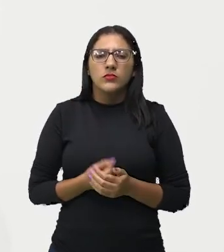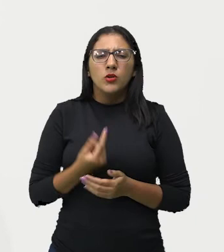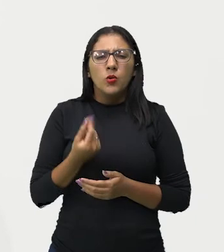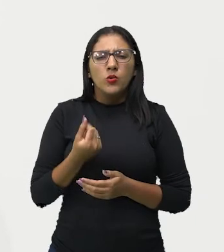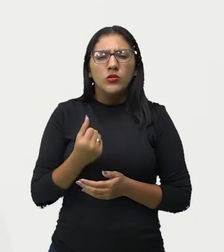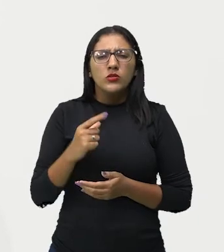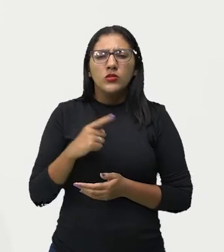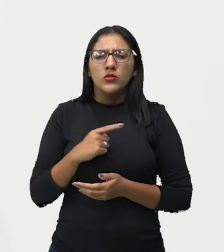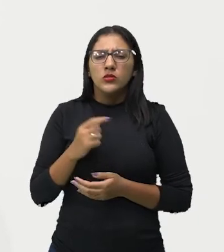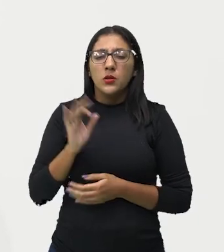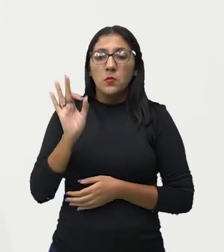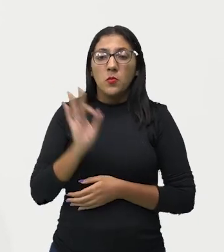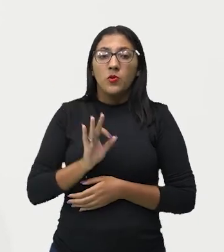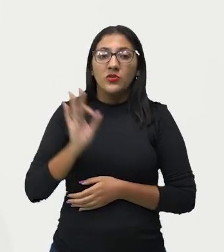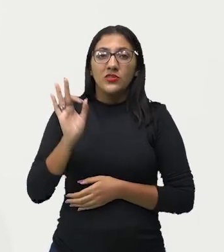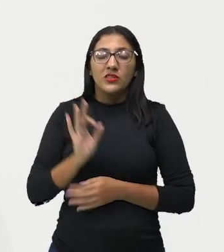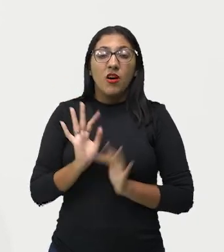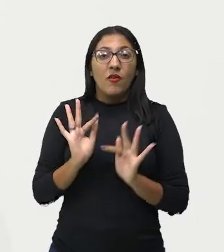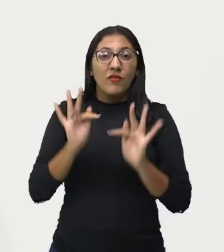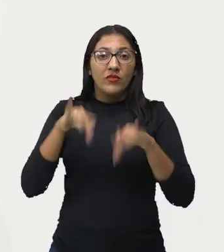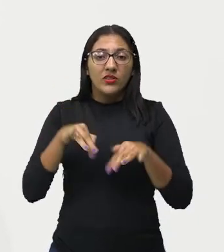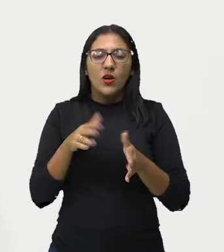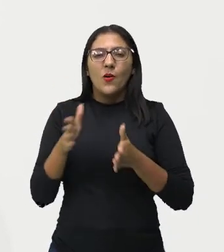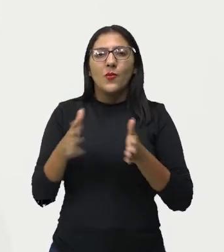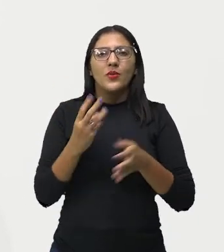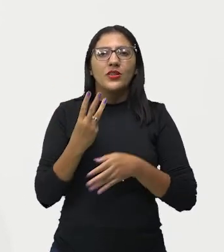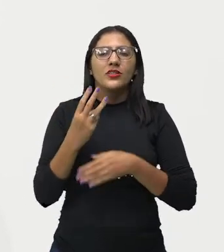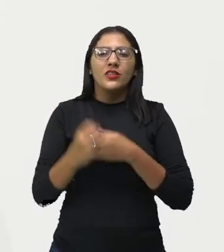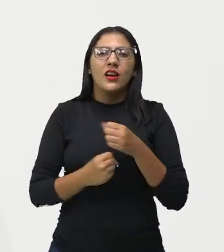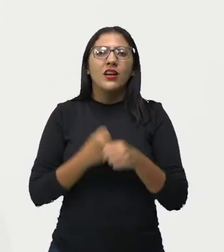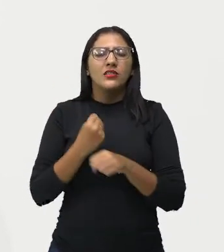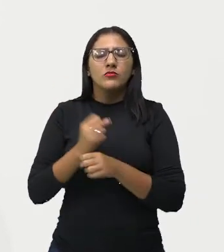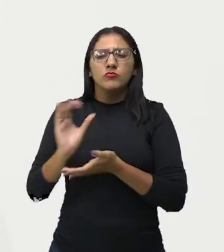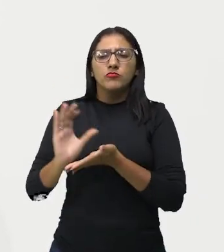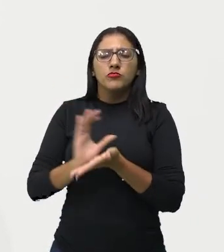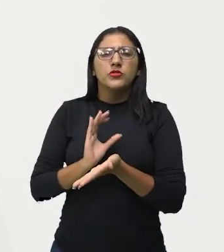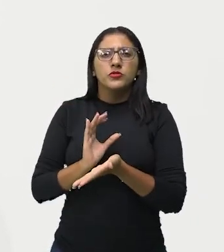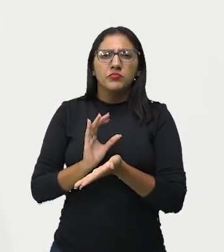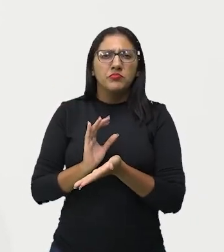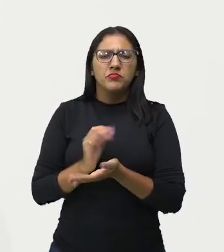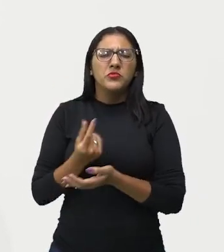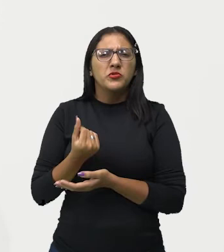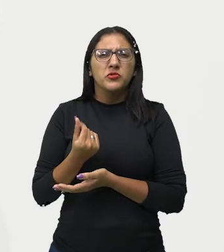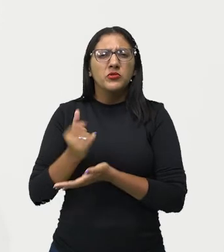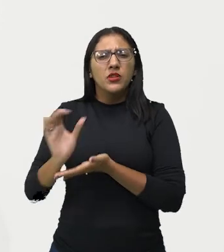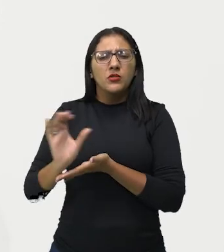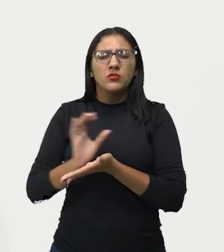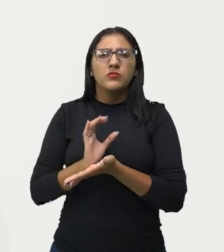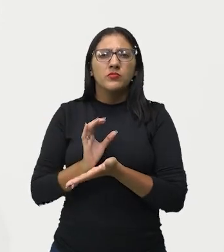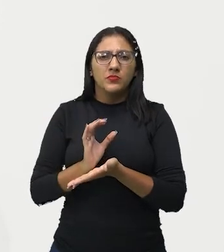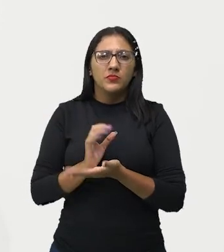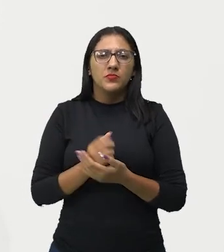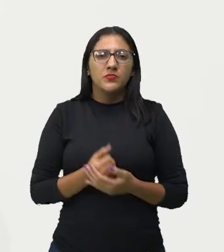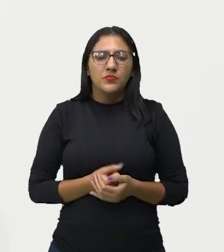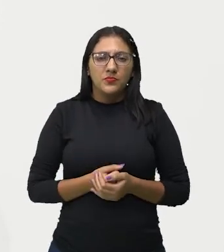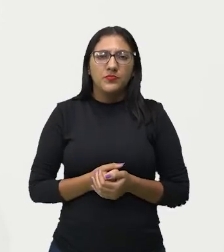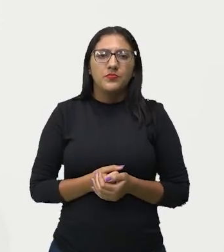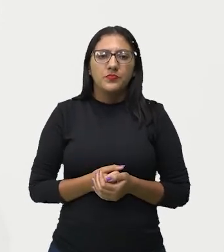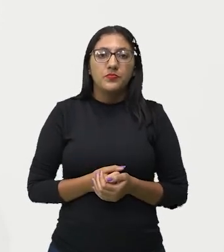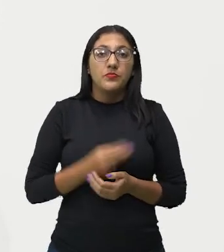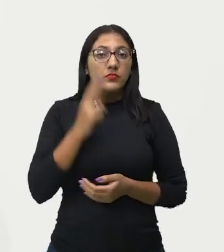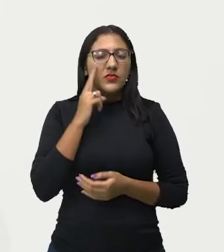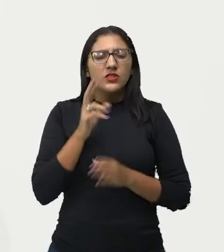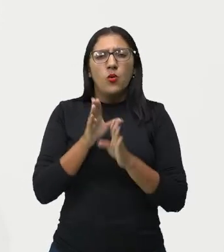Quanto ele irá receber de juros ao final desse período? Quanto ele vai receber? Aí, pessoal, eu